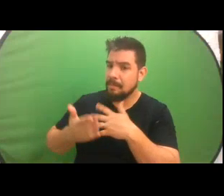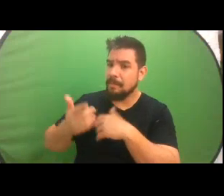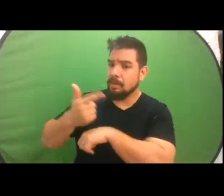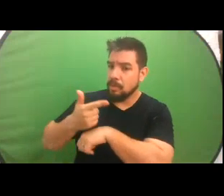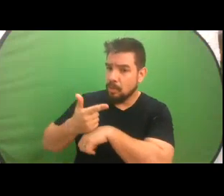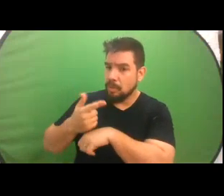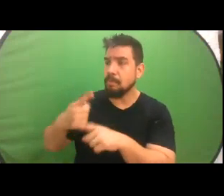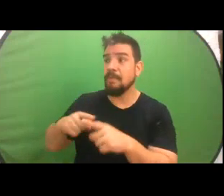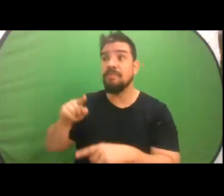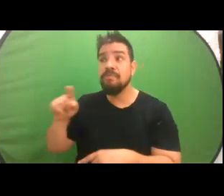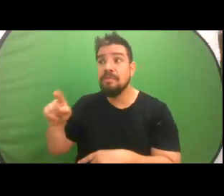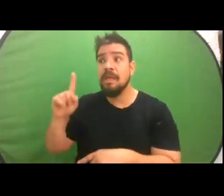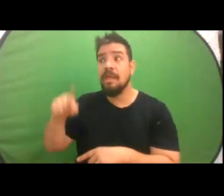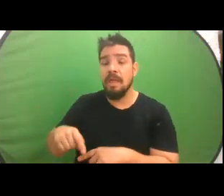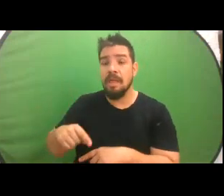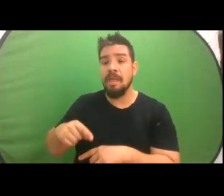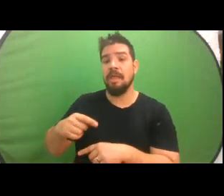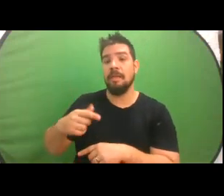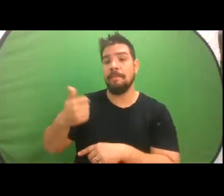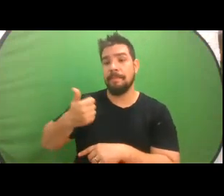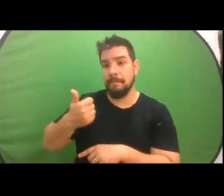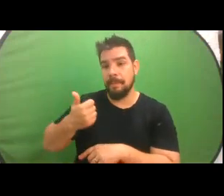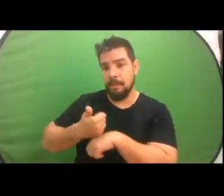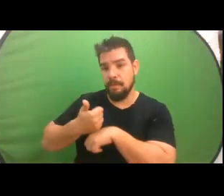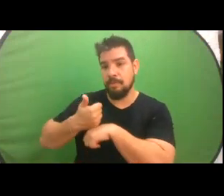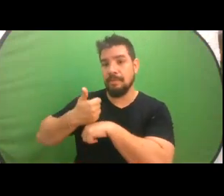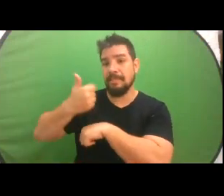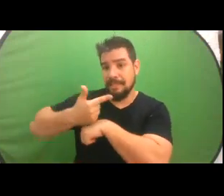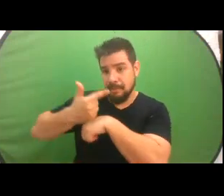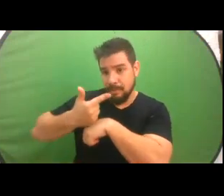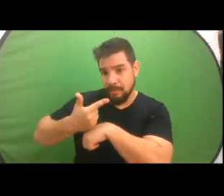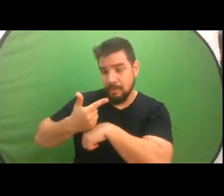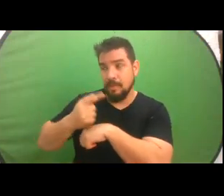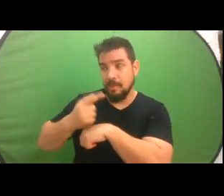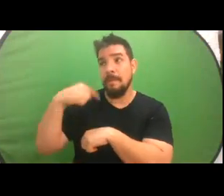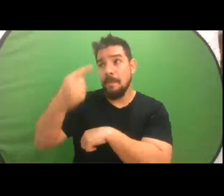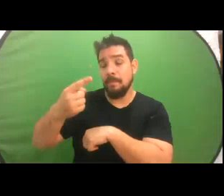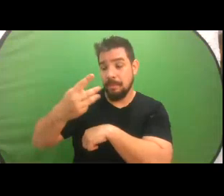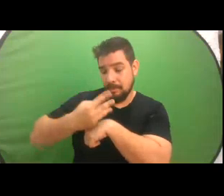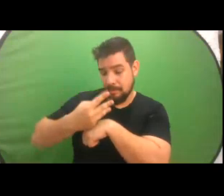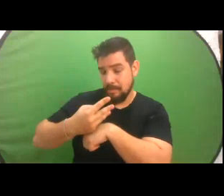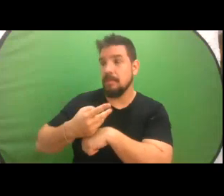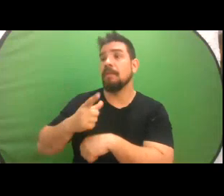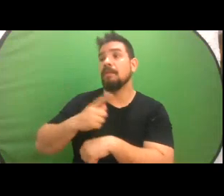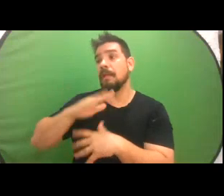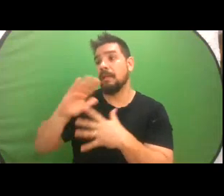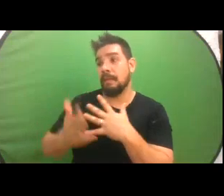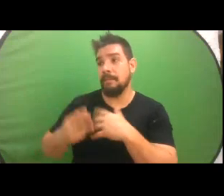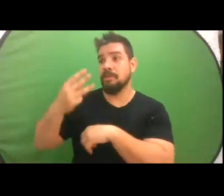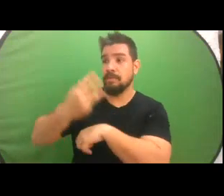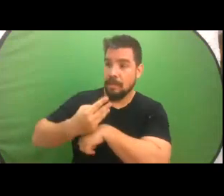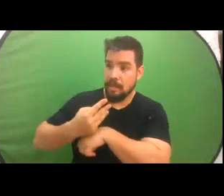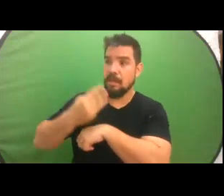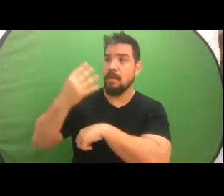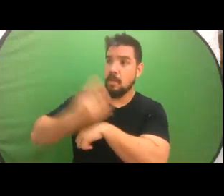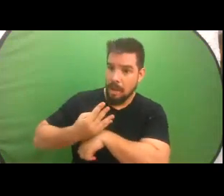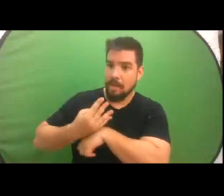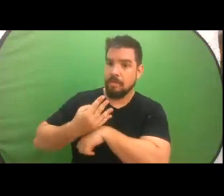segundo semestre. Lá no terceiro semestre tem Libras 3, depois tem Libras 4, tá? E vai até o